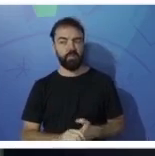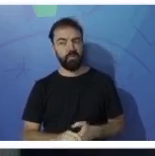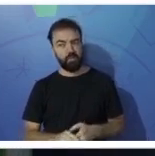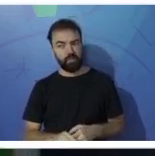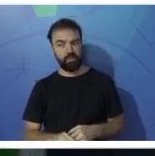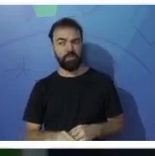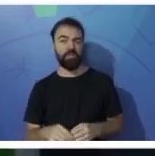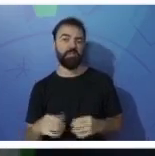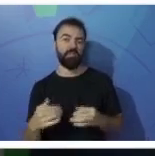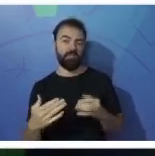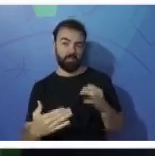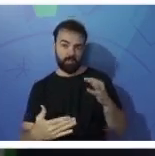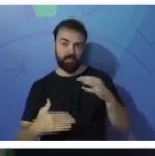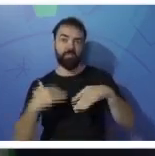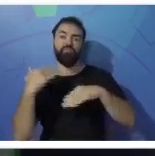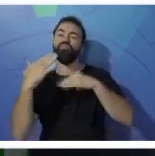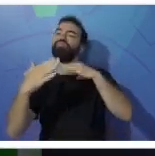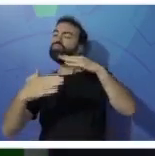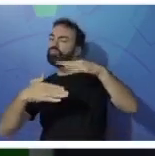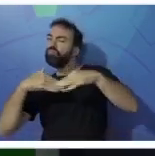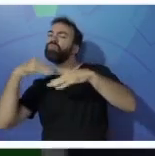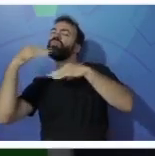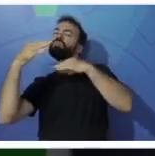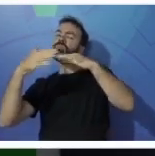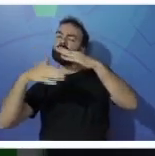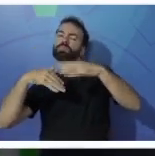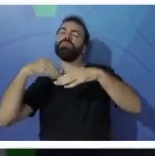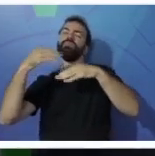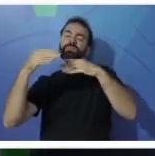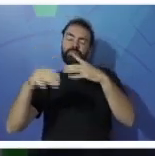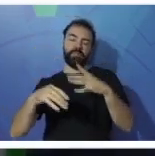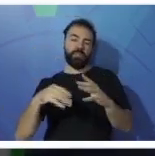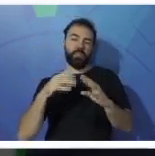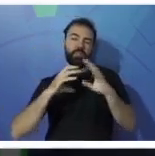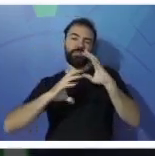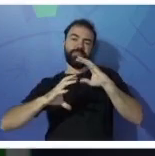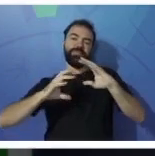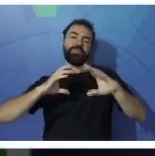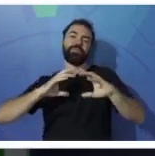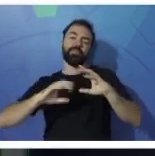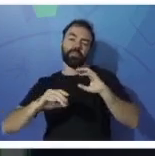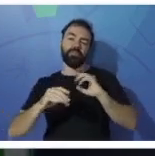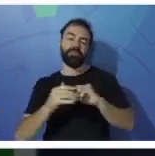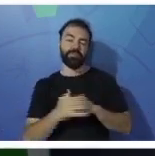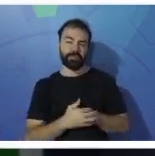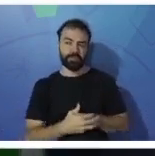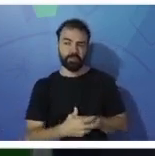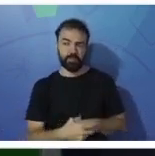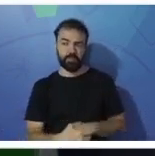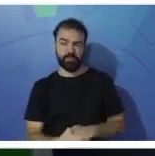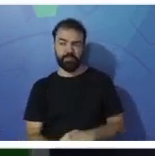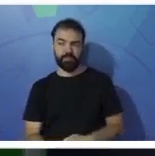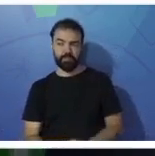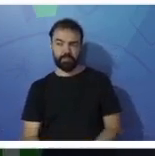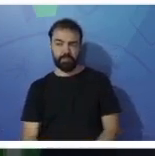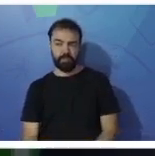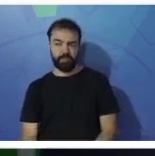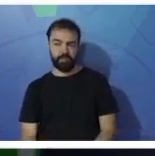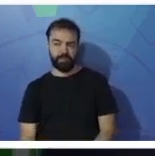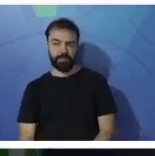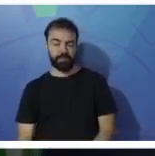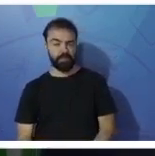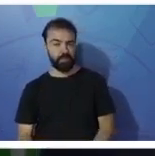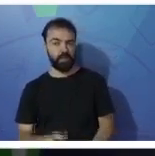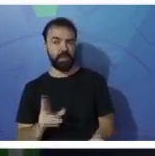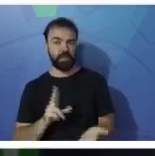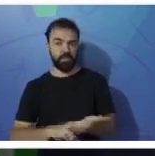os pontos-correios, aí veio o código Morse e todo o desenvolvimento dos meios de comunicação. A